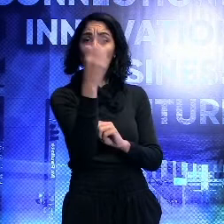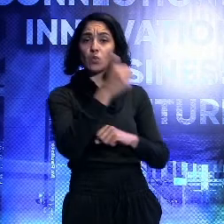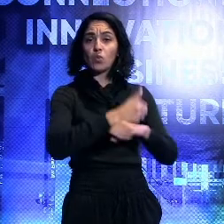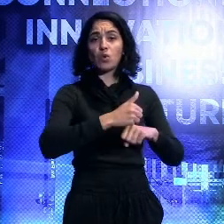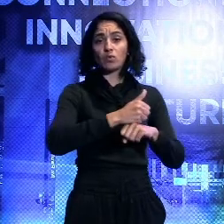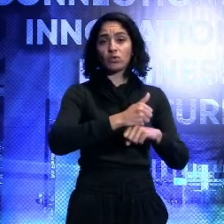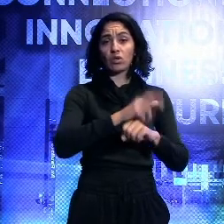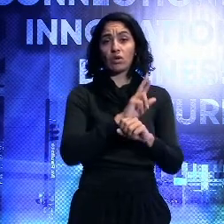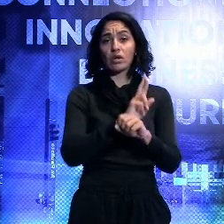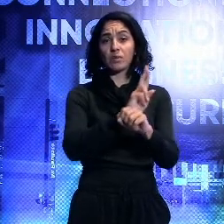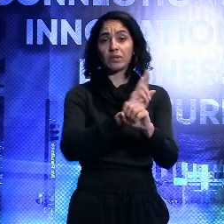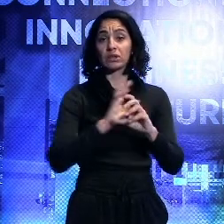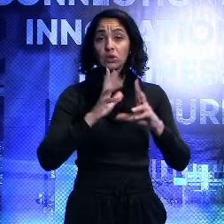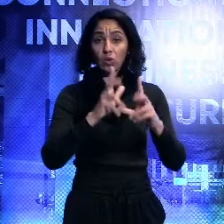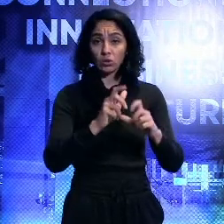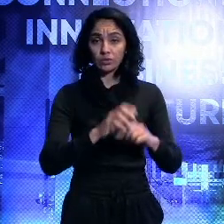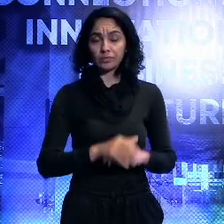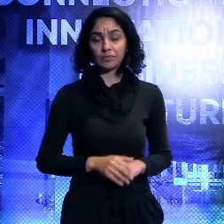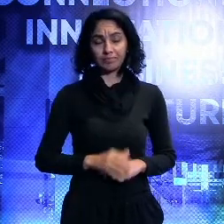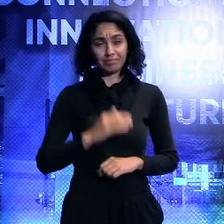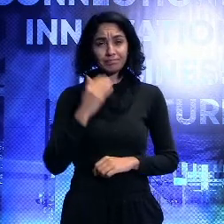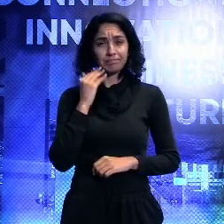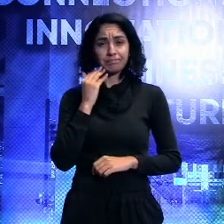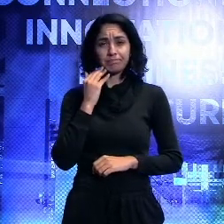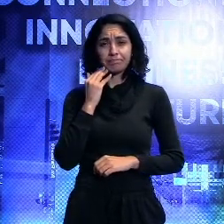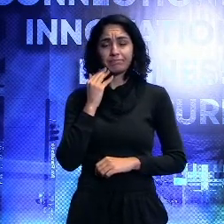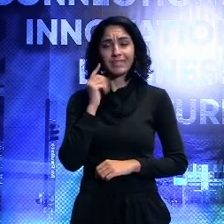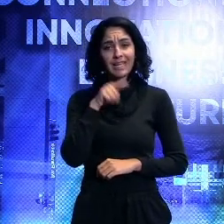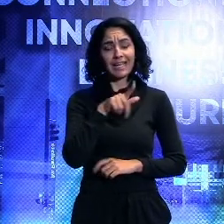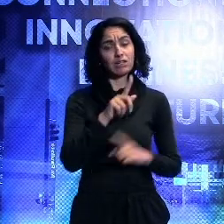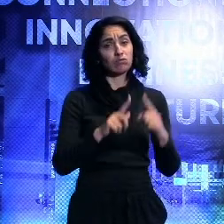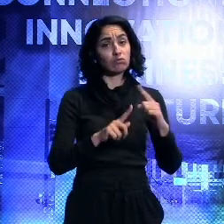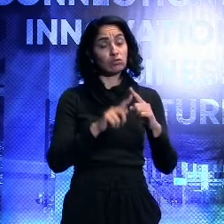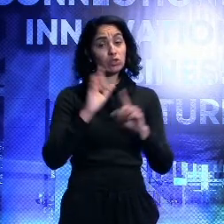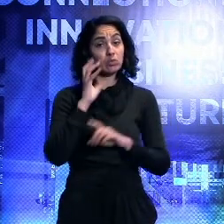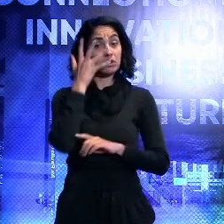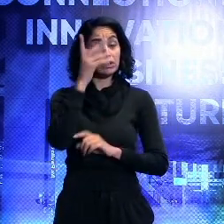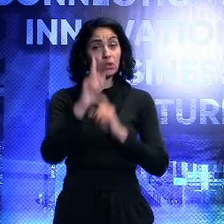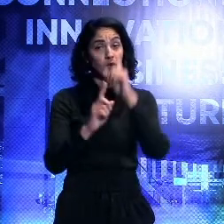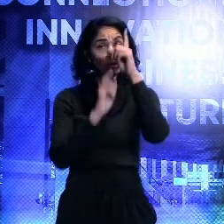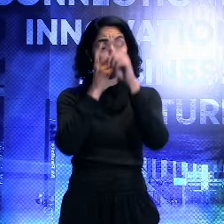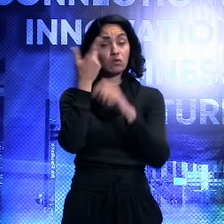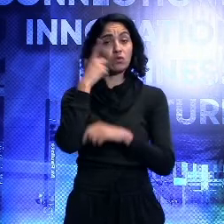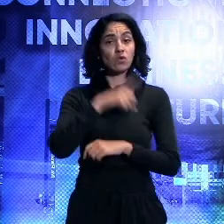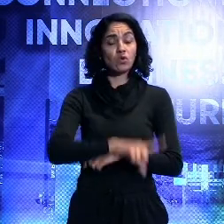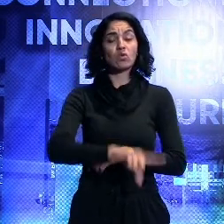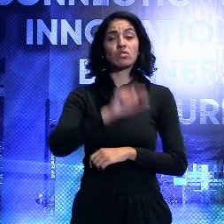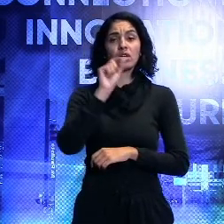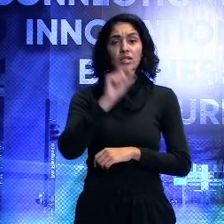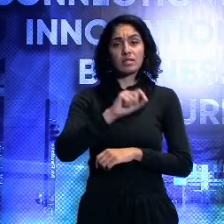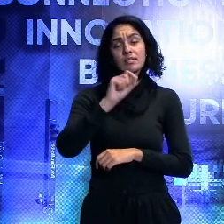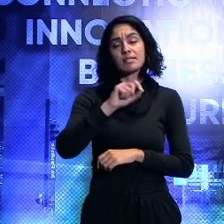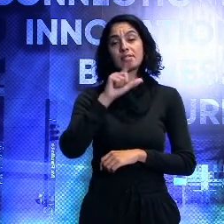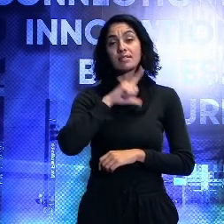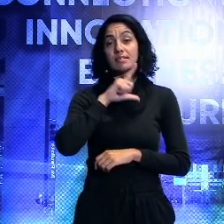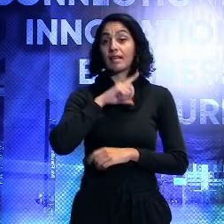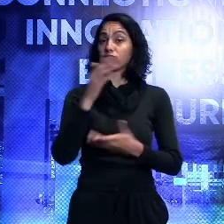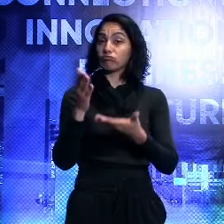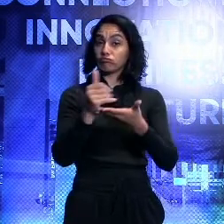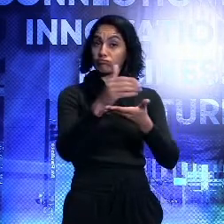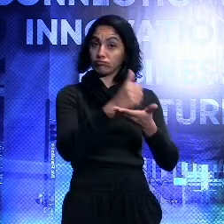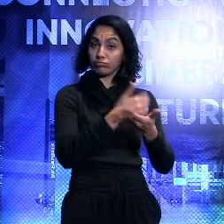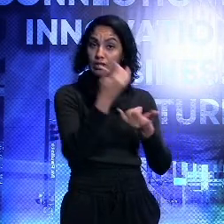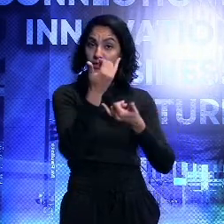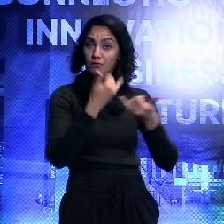todo. Entendeu? Então, esse é o tipo de decisão criativa que você consegue tomar ancorado em dados, quando os seus